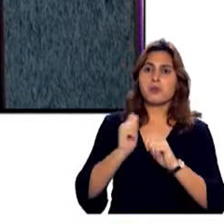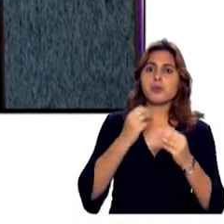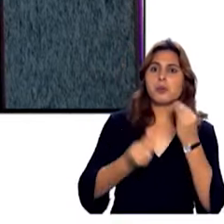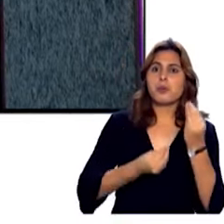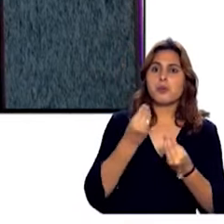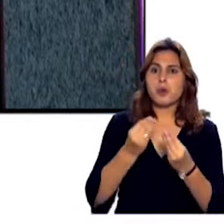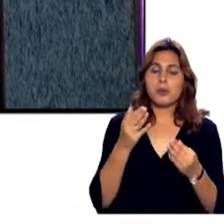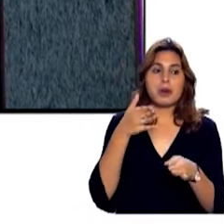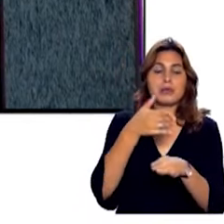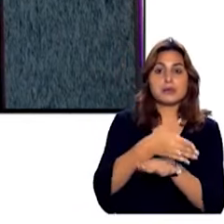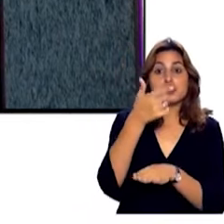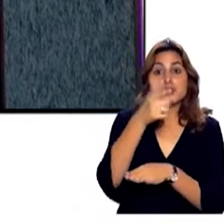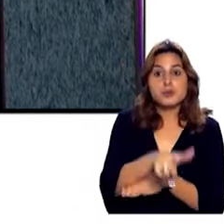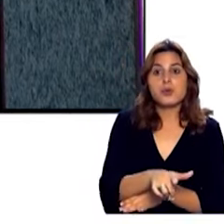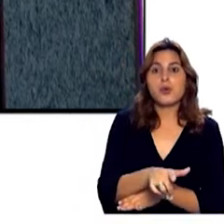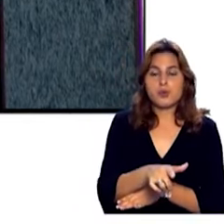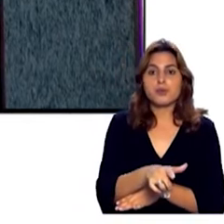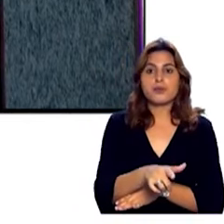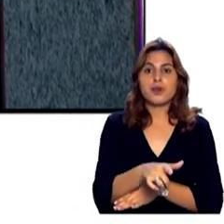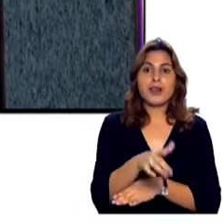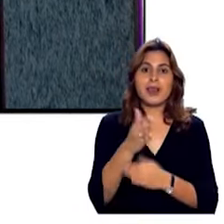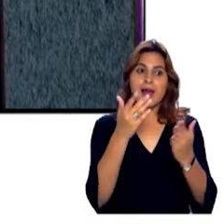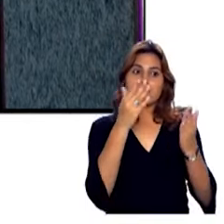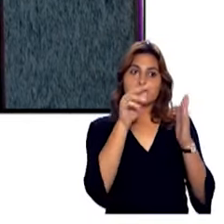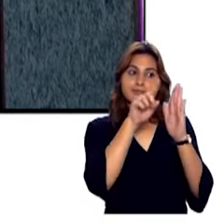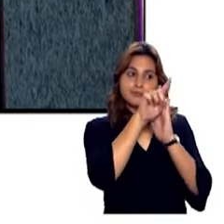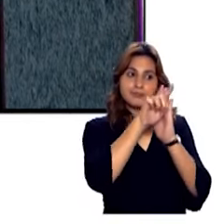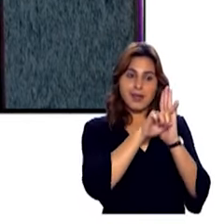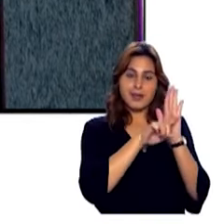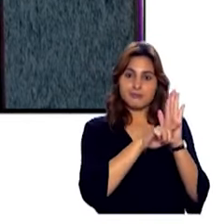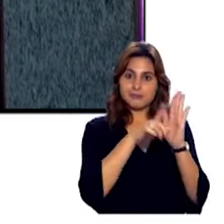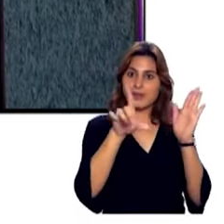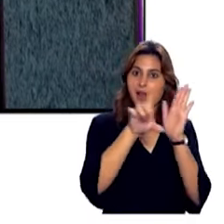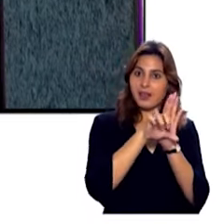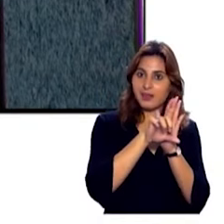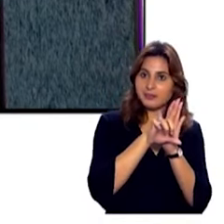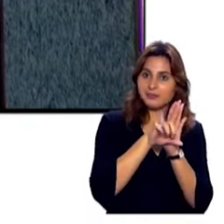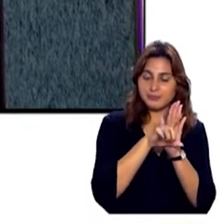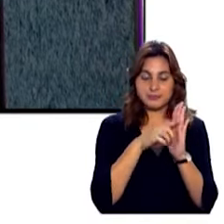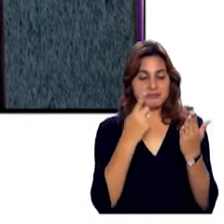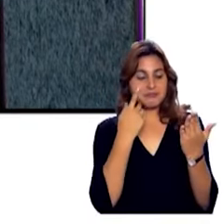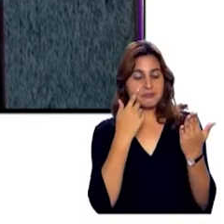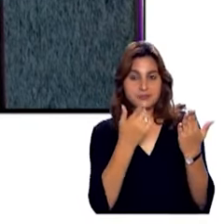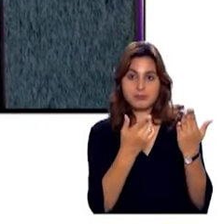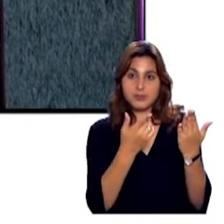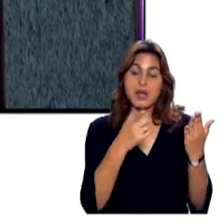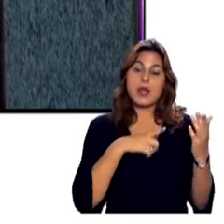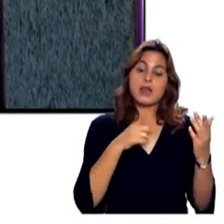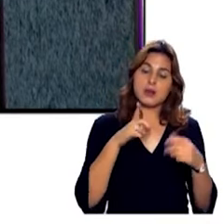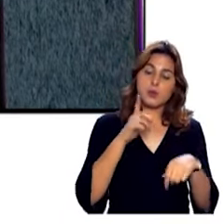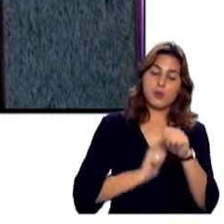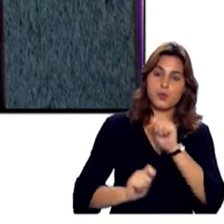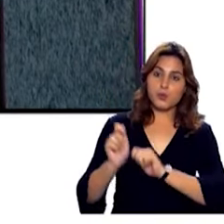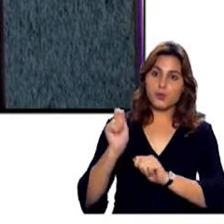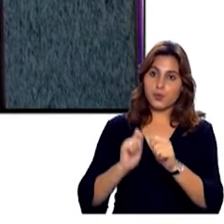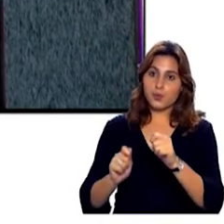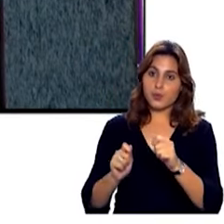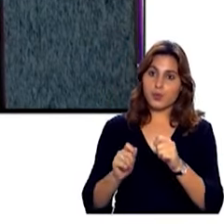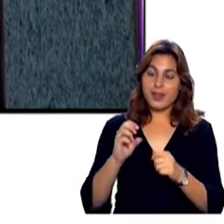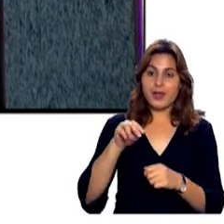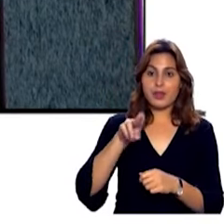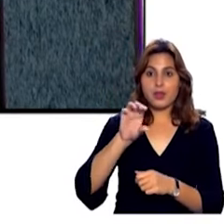ingressar novamente na interpretação da Lei ele faz o controle a partir do ônus de